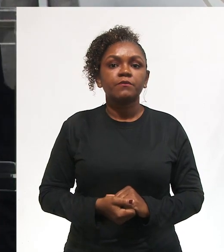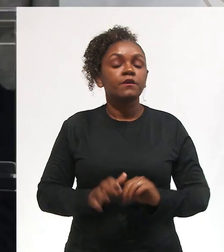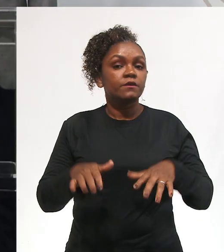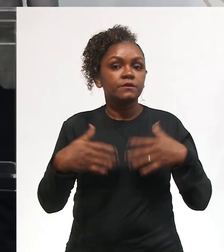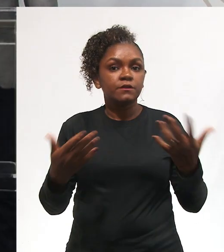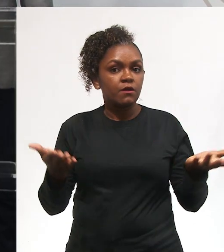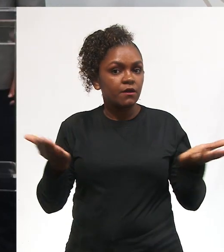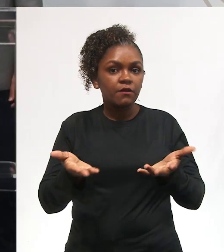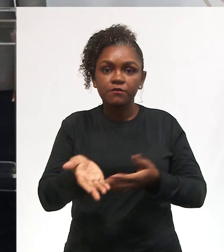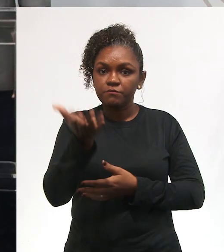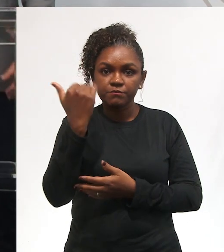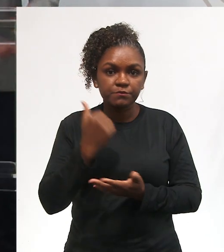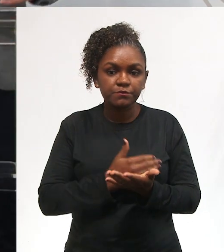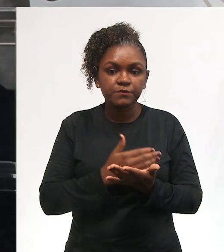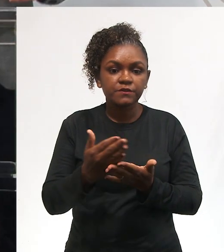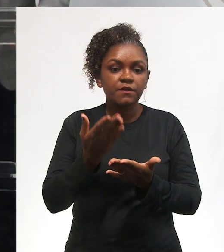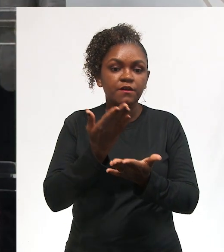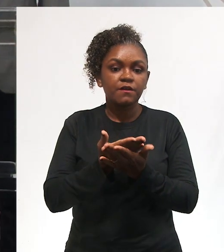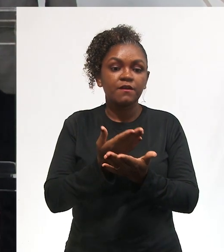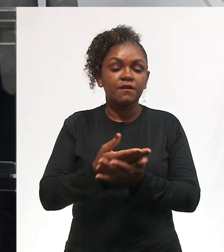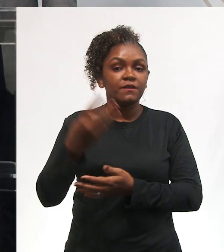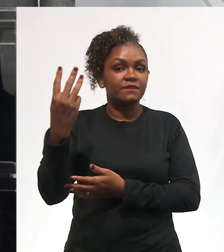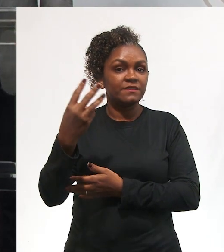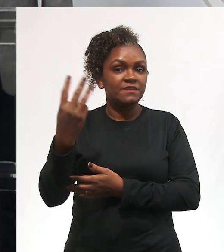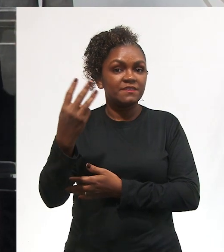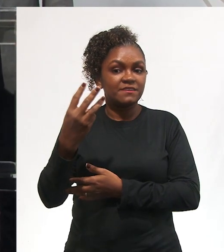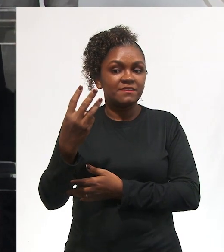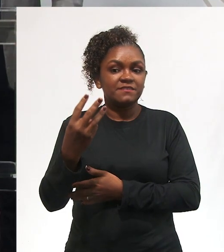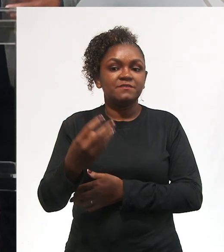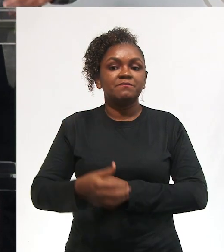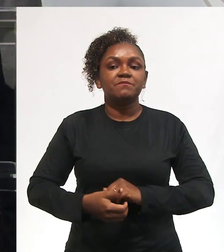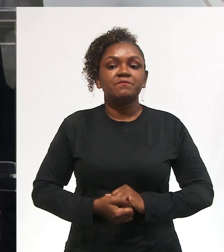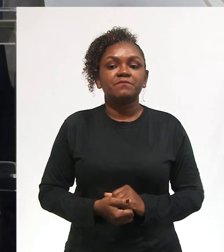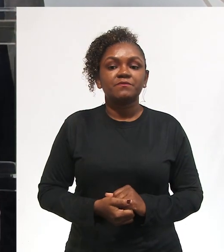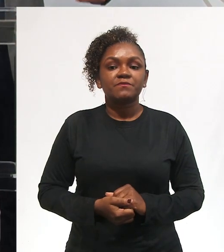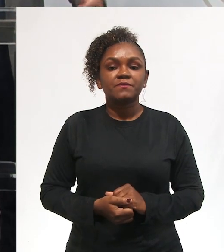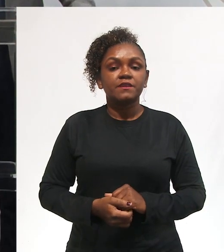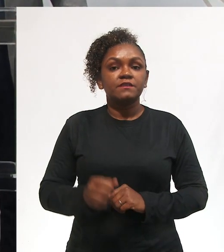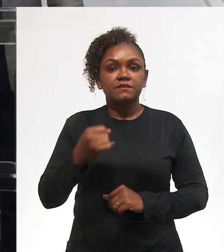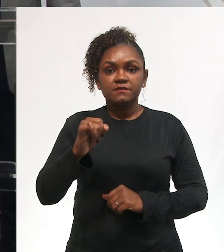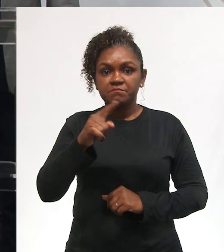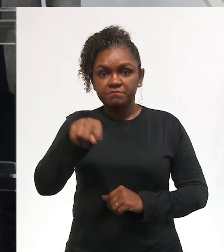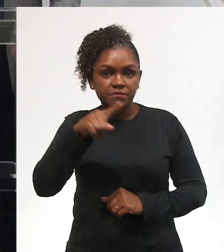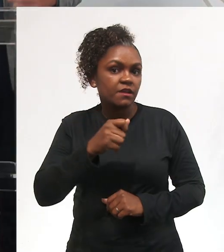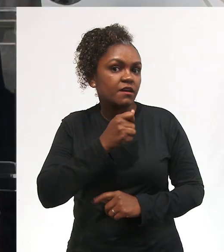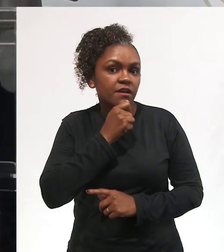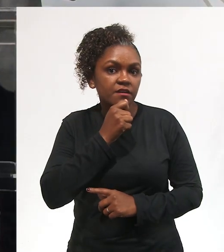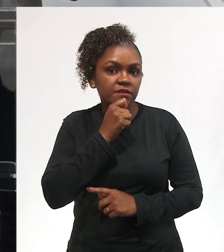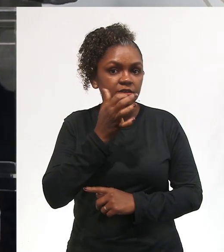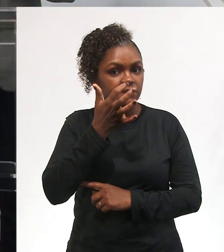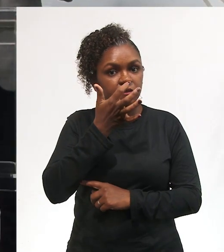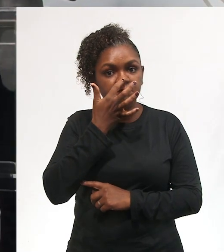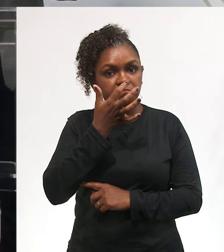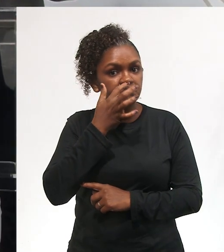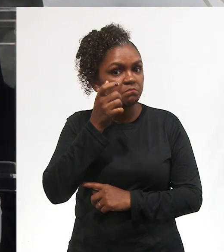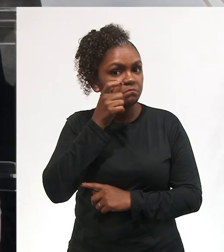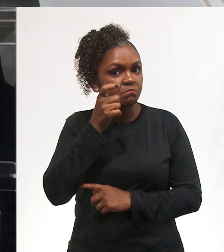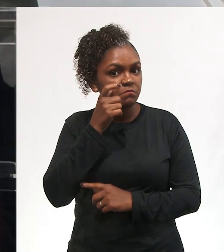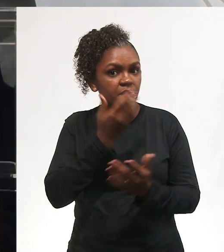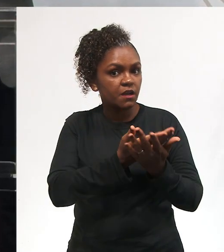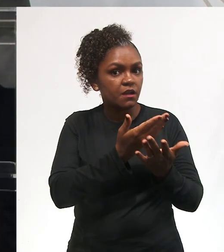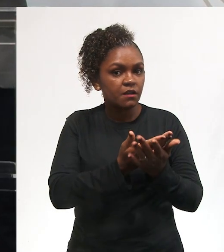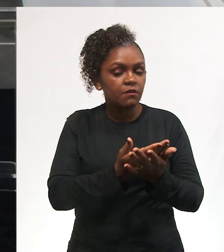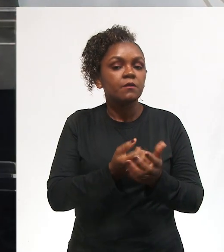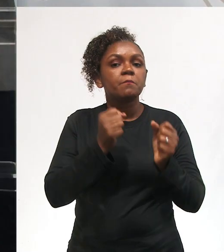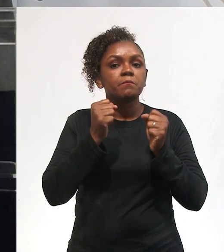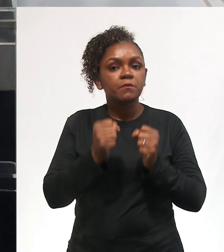Então vamos lá, né, pessoal? Aula 3, professor Rieso Almeida. Quem ainda não assistiu às outras aulas, recomendo ir voltando.